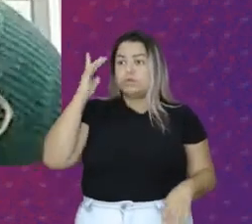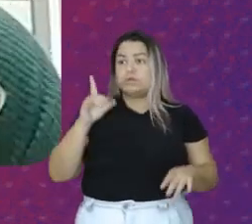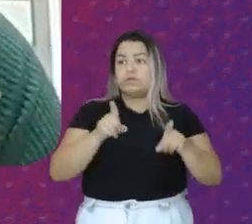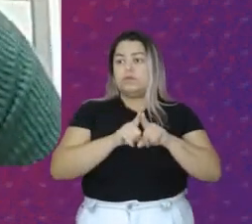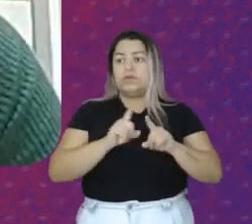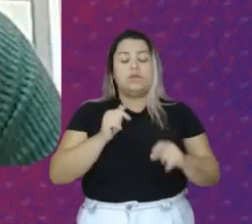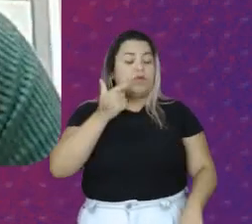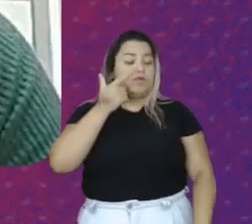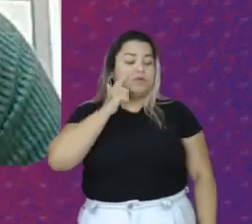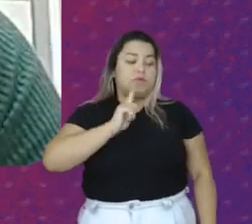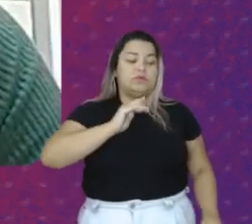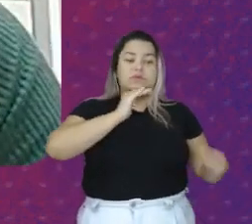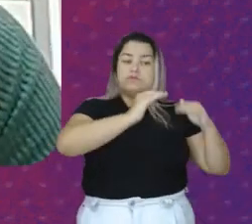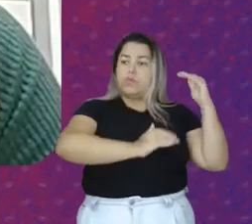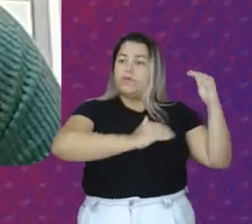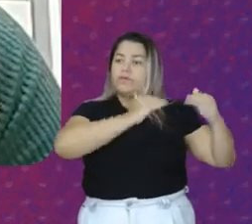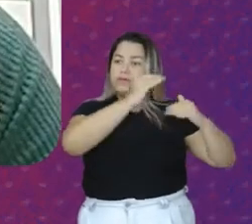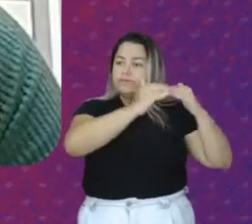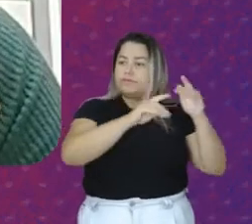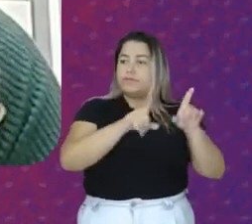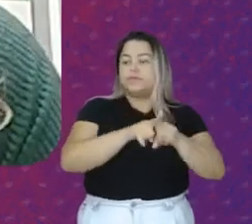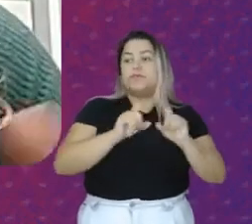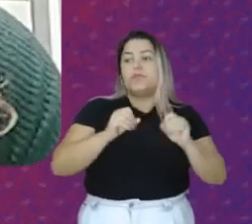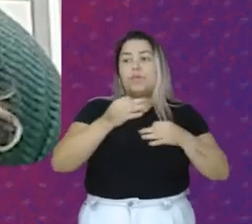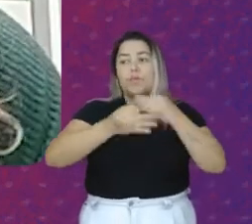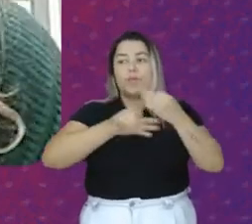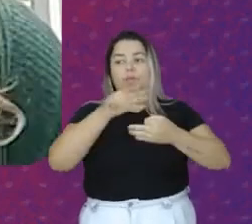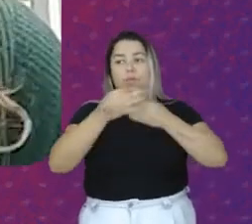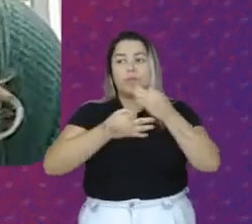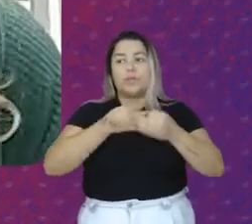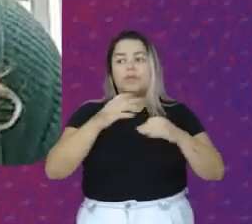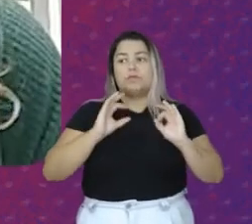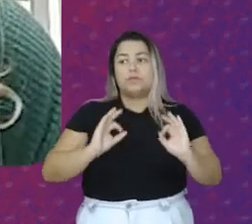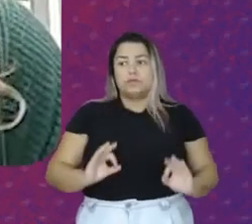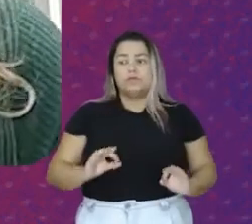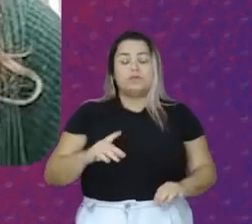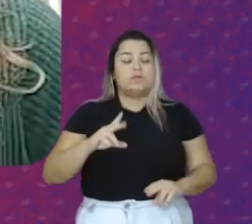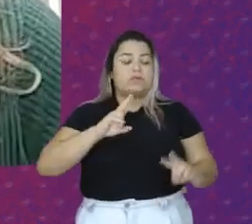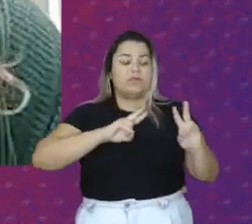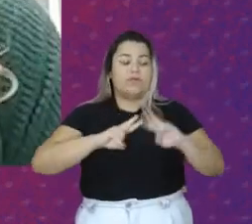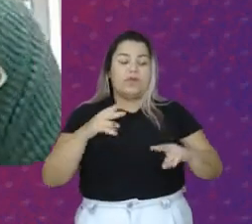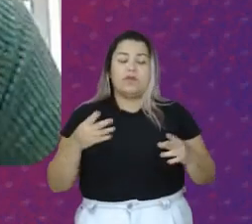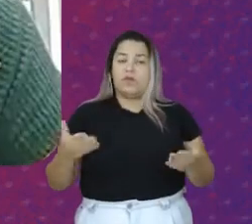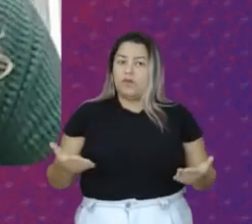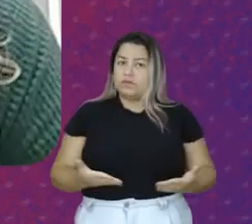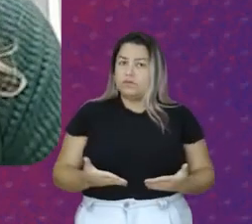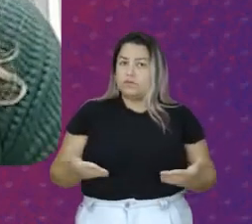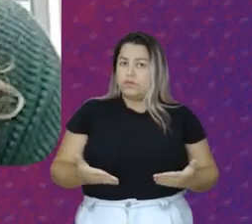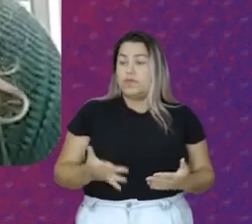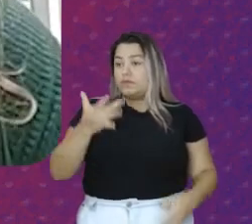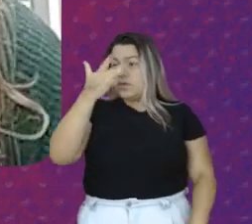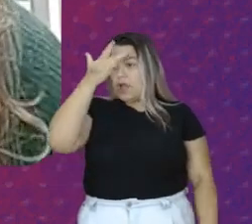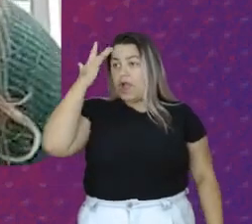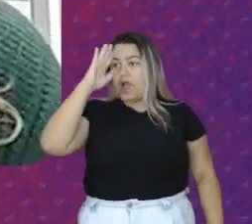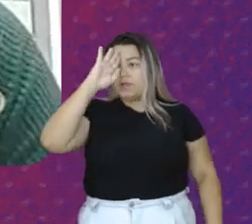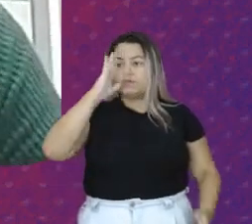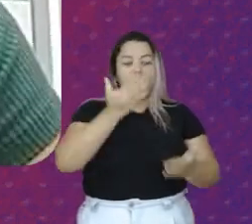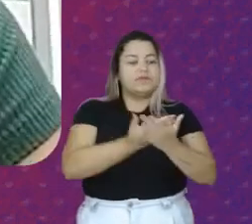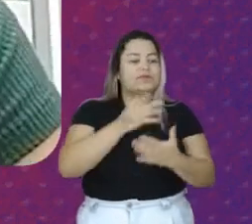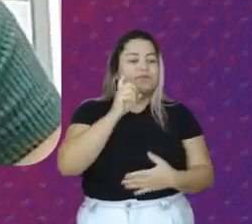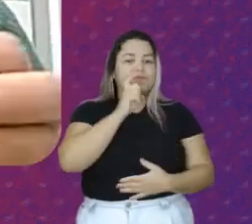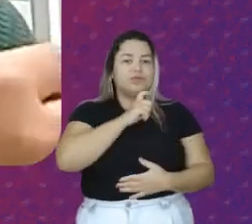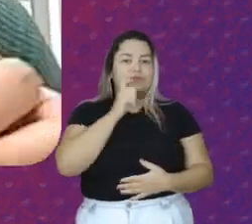não conseguindo desenvolver, né, a sua opinião de uma forma mais adequada, tanto que a gente vê hoje, né, tantas pessoas acreditando em fake news, né,